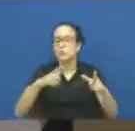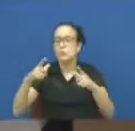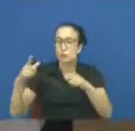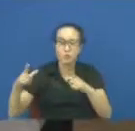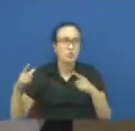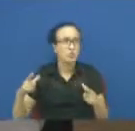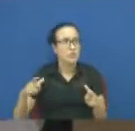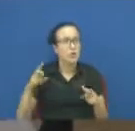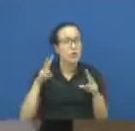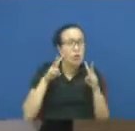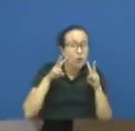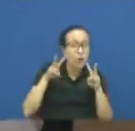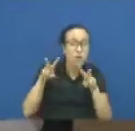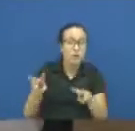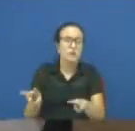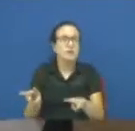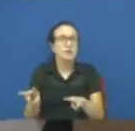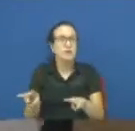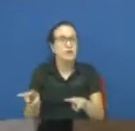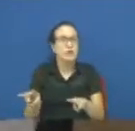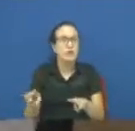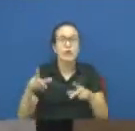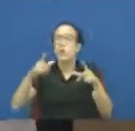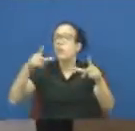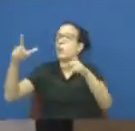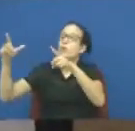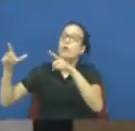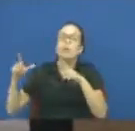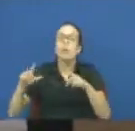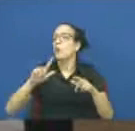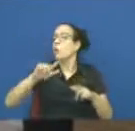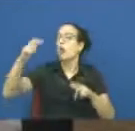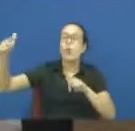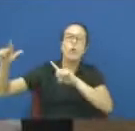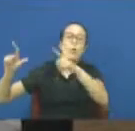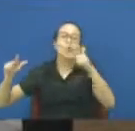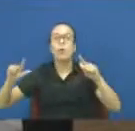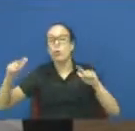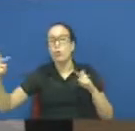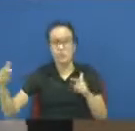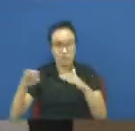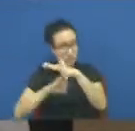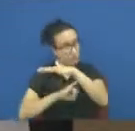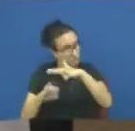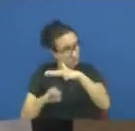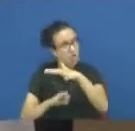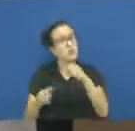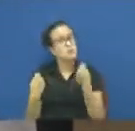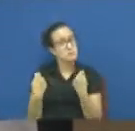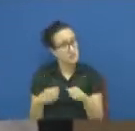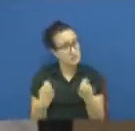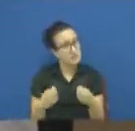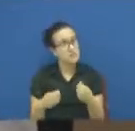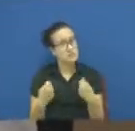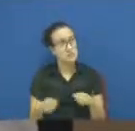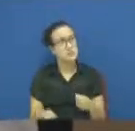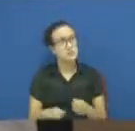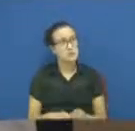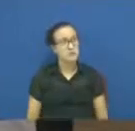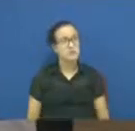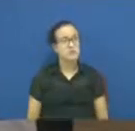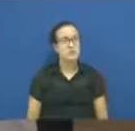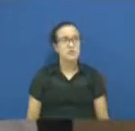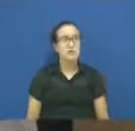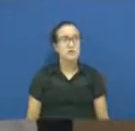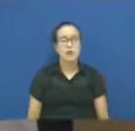um olhar mais eclético, né? E ver que outras entidades também precisam. Nós temos aí o